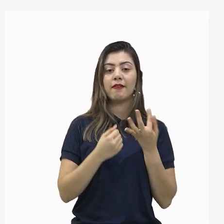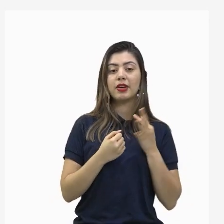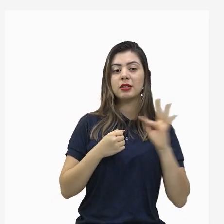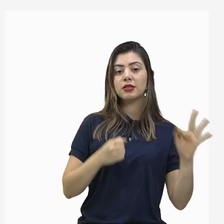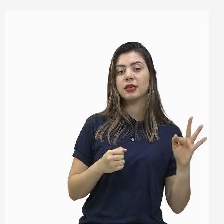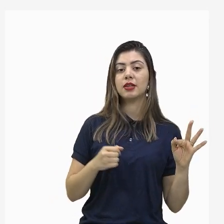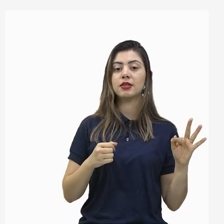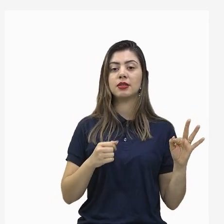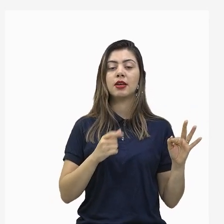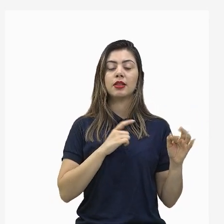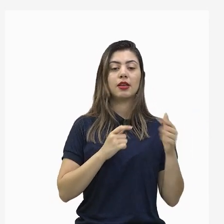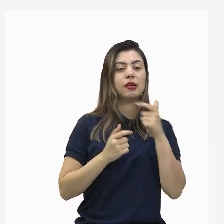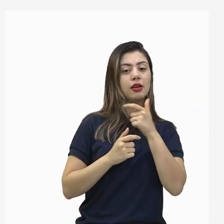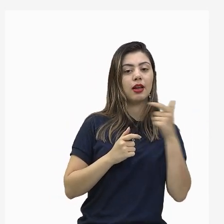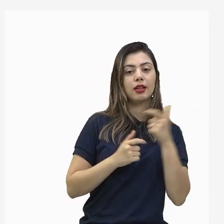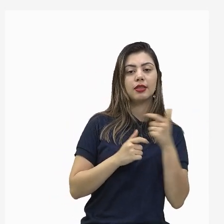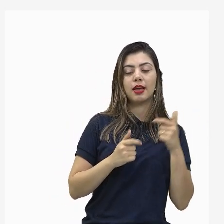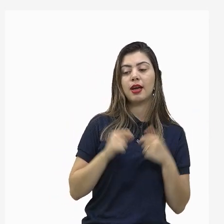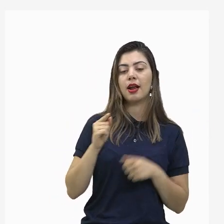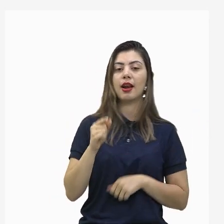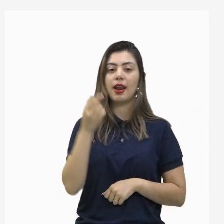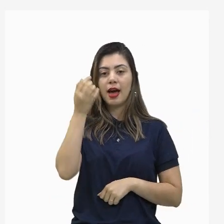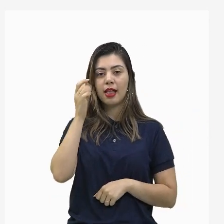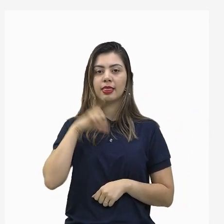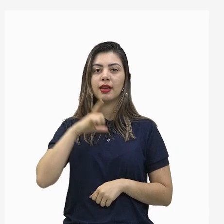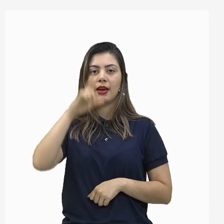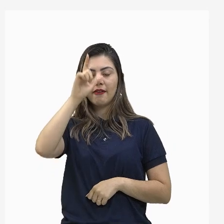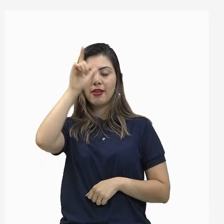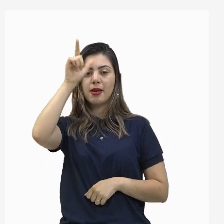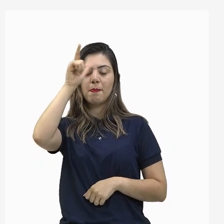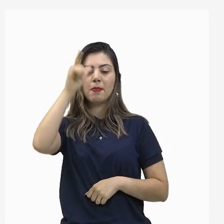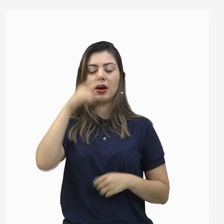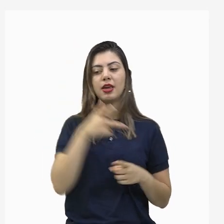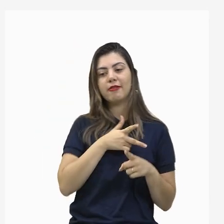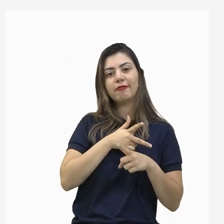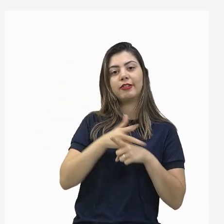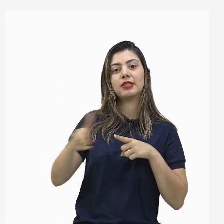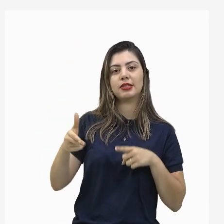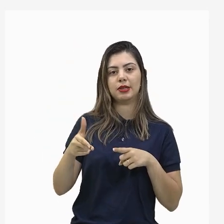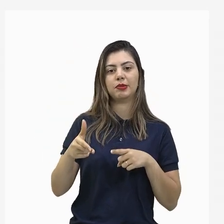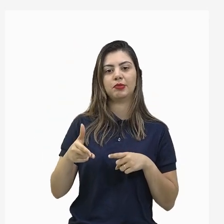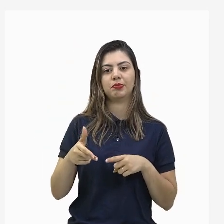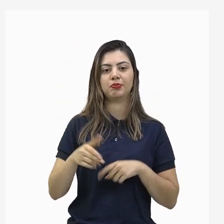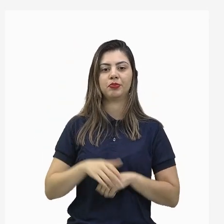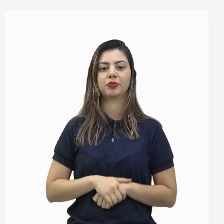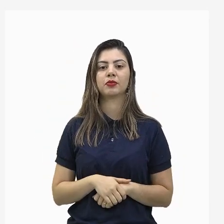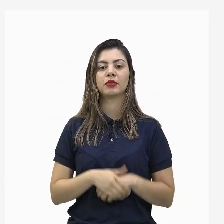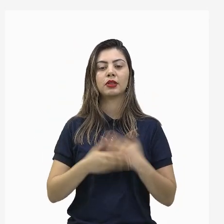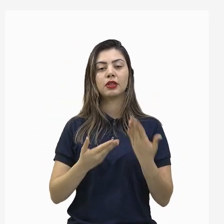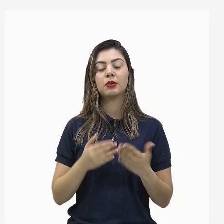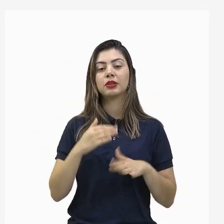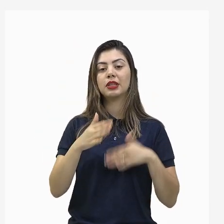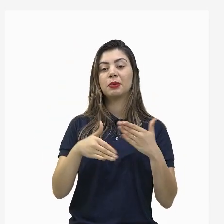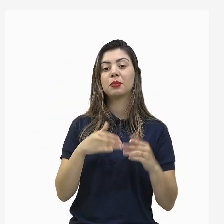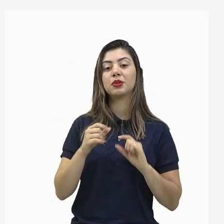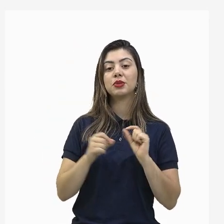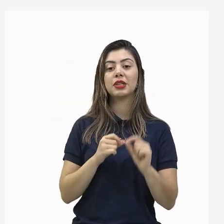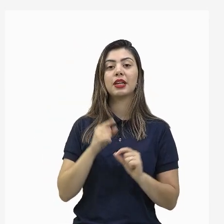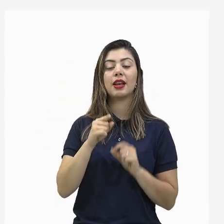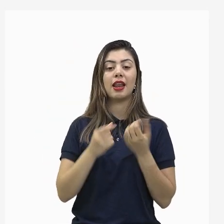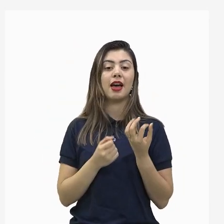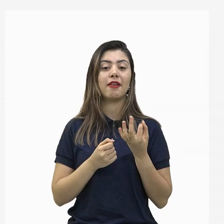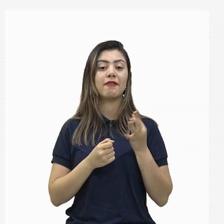alemãs, impedindo a invasão alemã à França. E, por consequência, a captura, então, aí